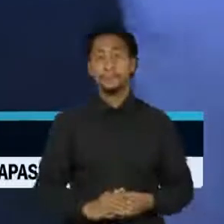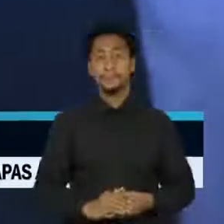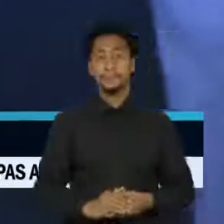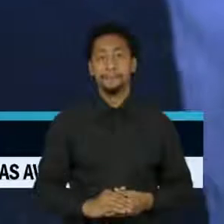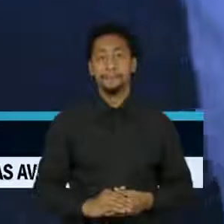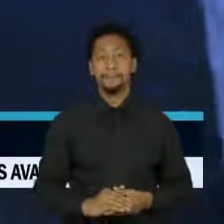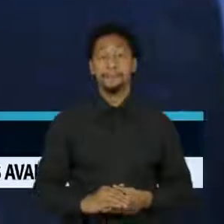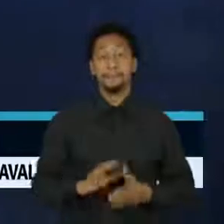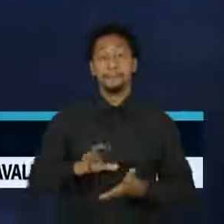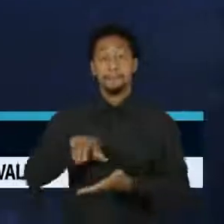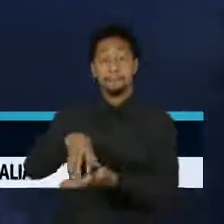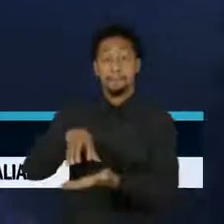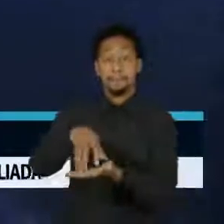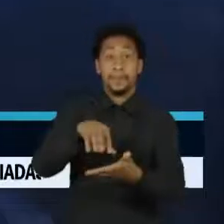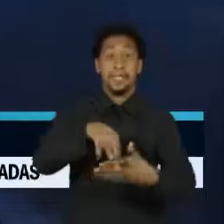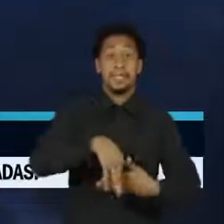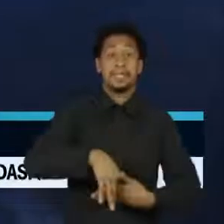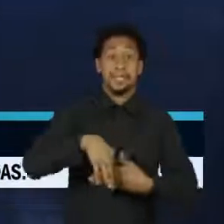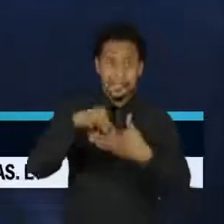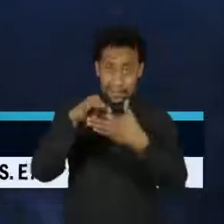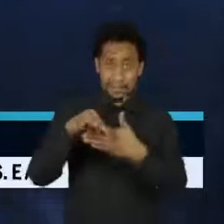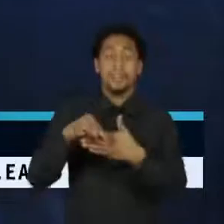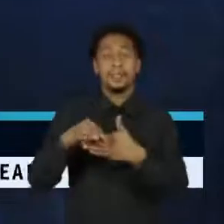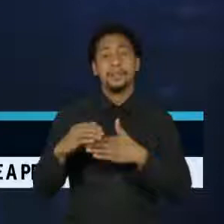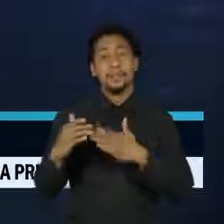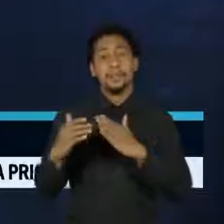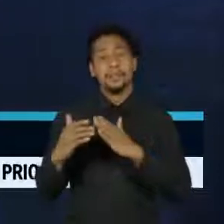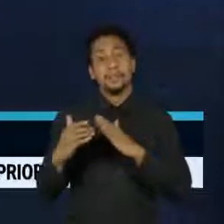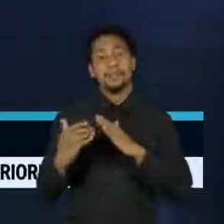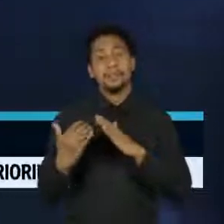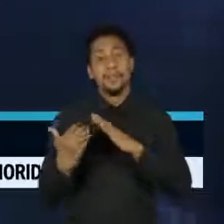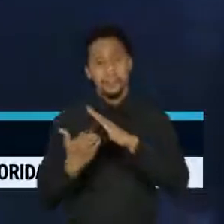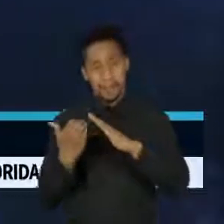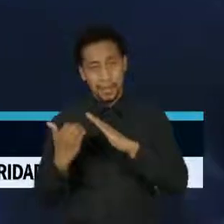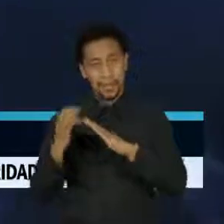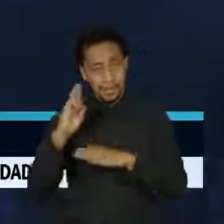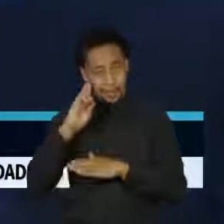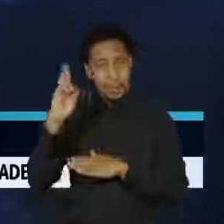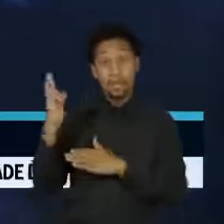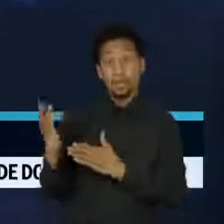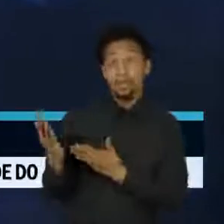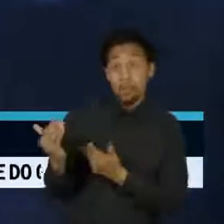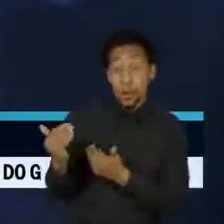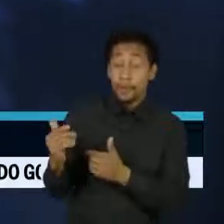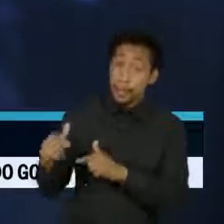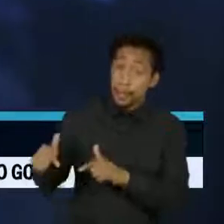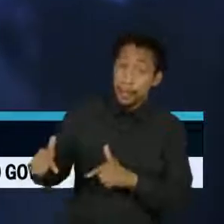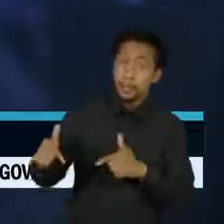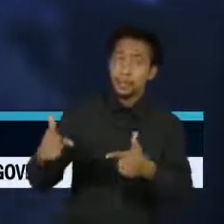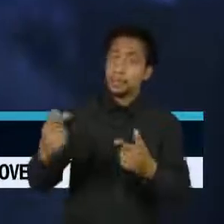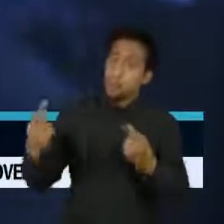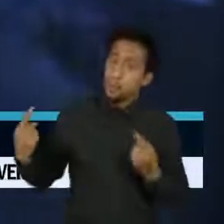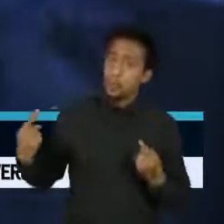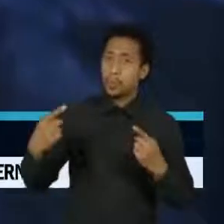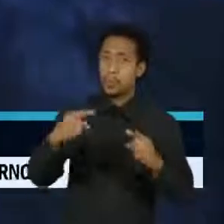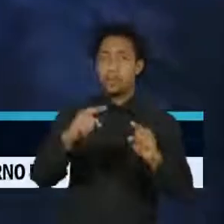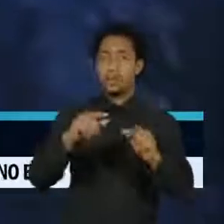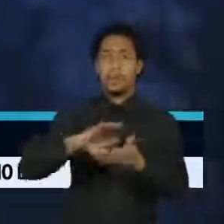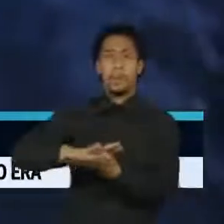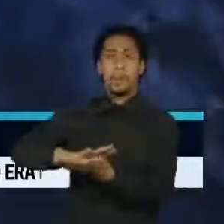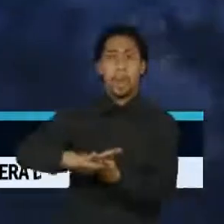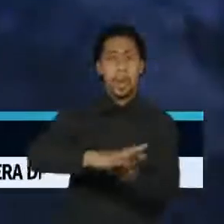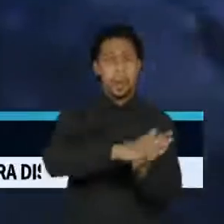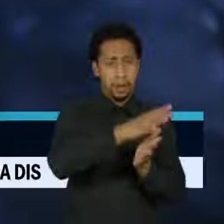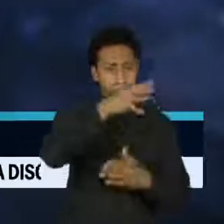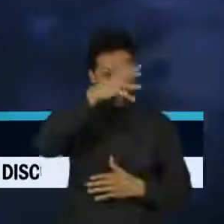Dezenas de lideranças empreendedoras jovens na Amazônia foram descobertas em atuação contra a destruição da floresta e na contenção das